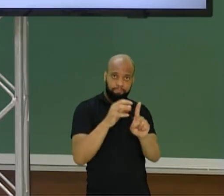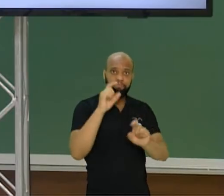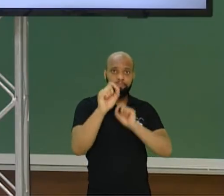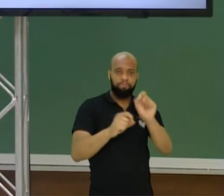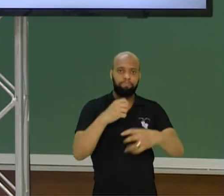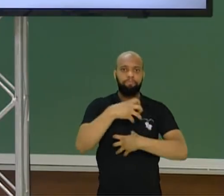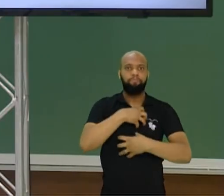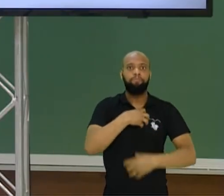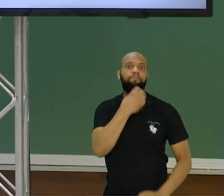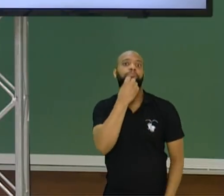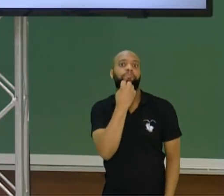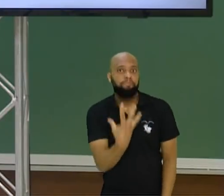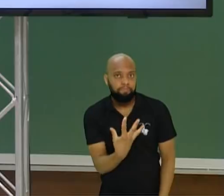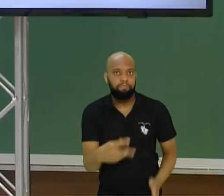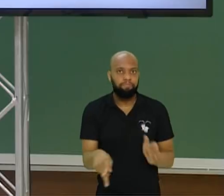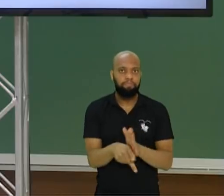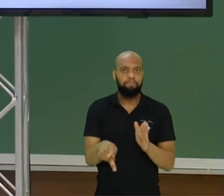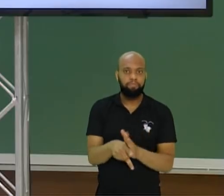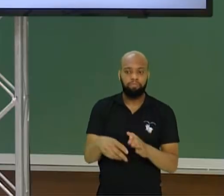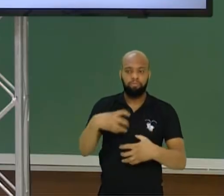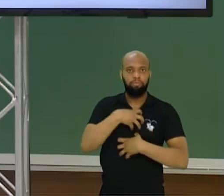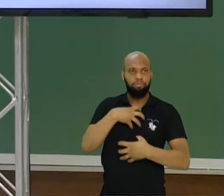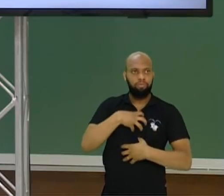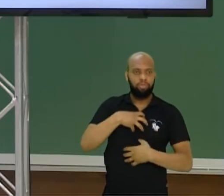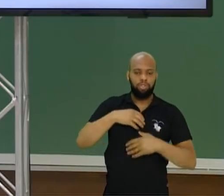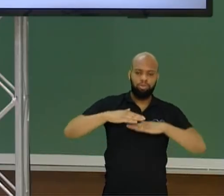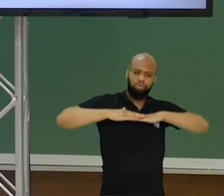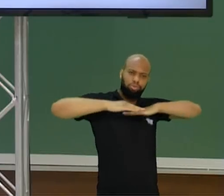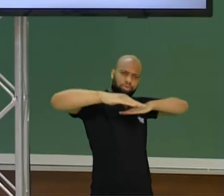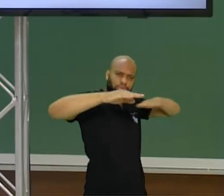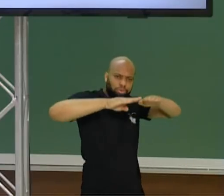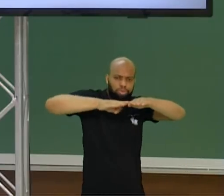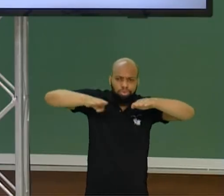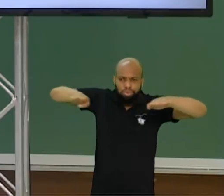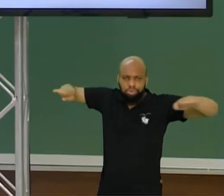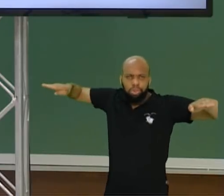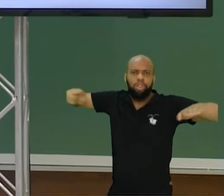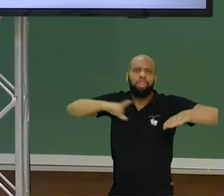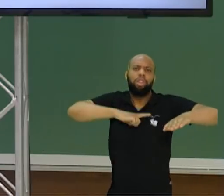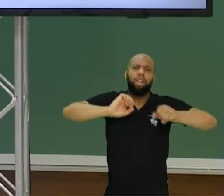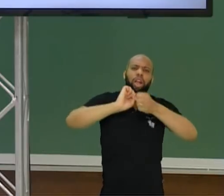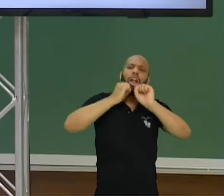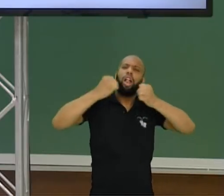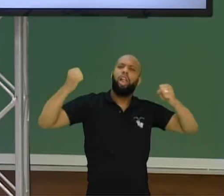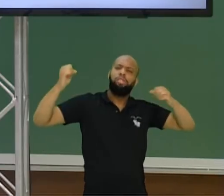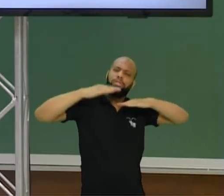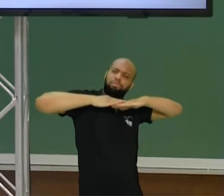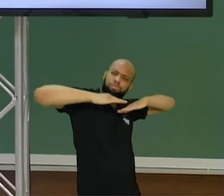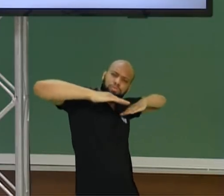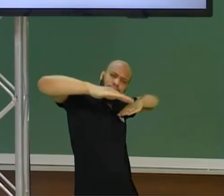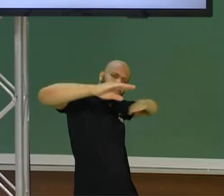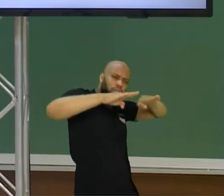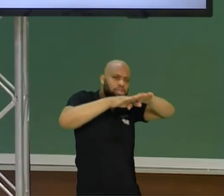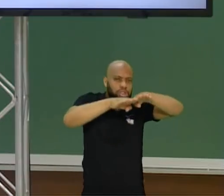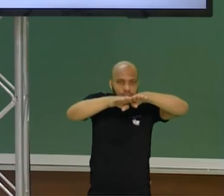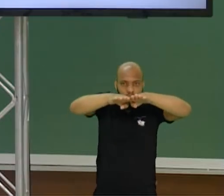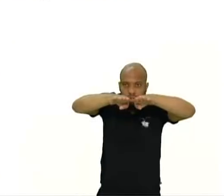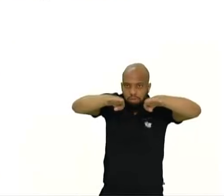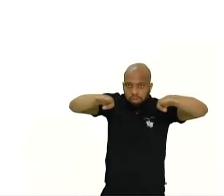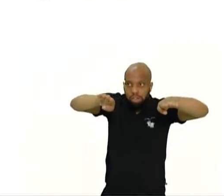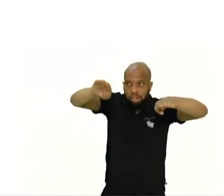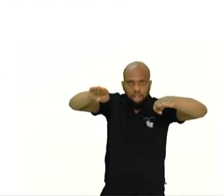da agropecuária nessa região das grandes planícies? Nós estamos falando de uma planície muito extensa, uma planície que